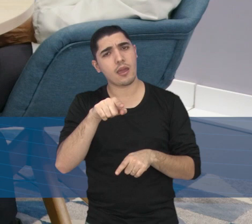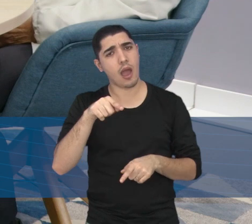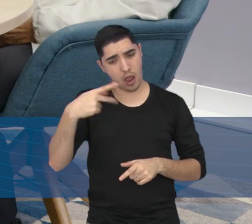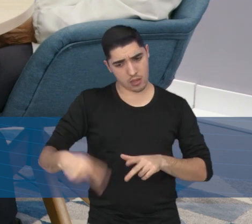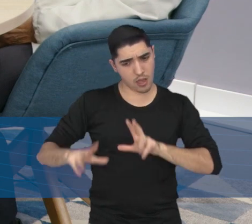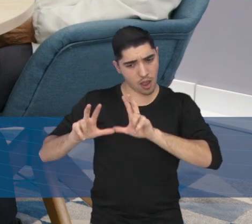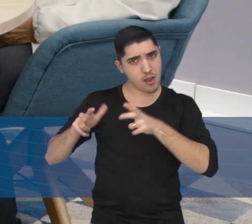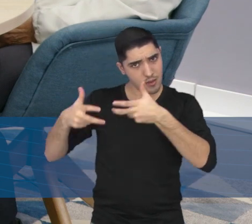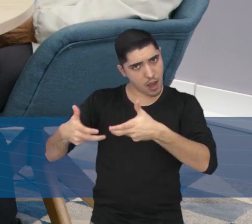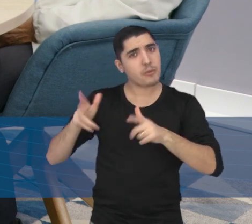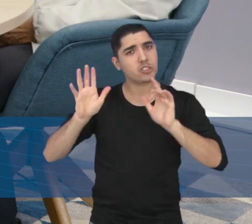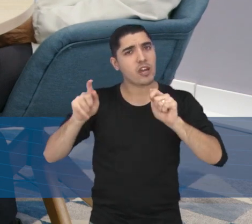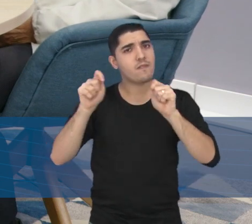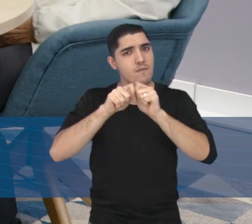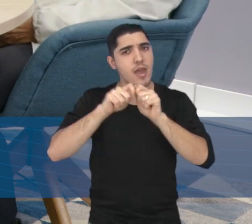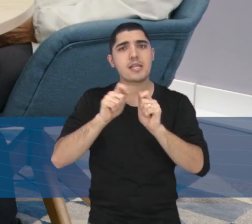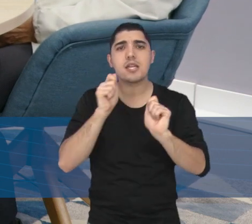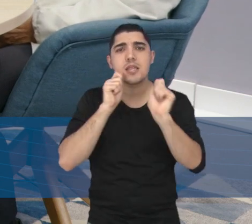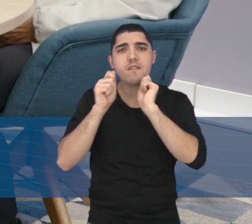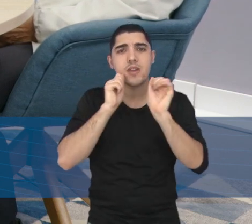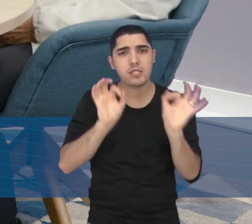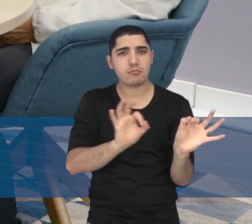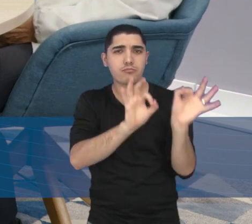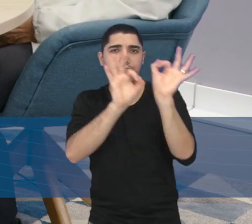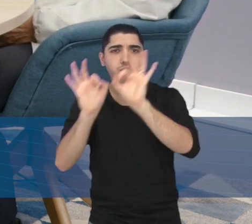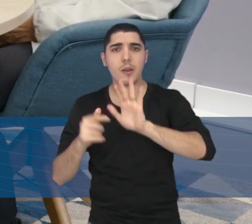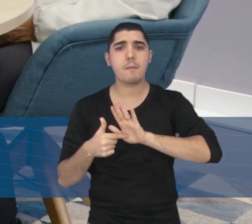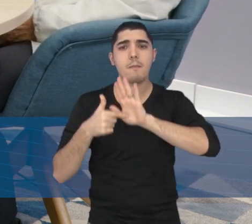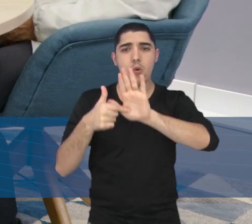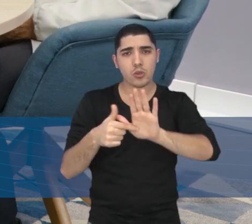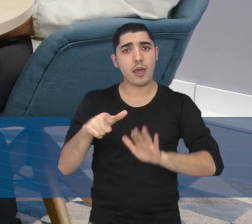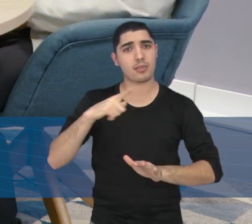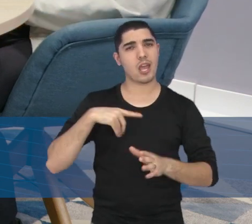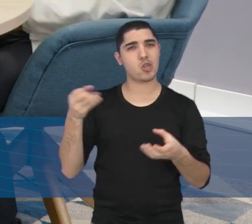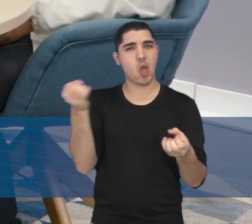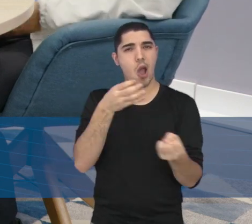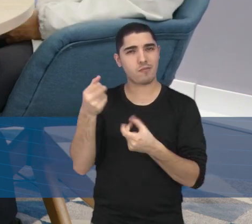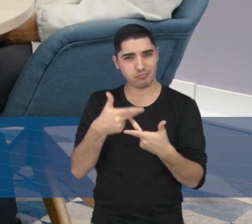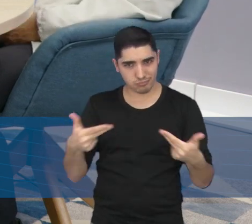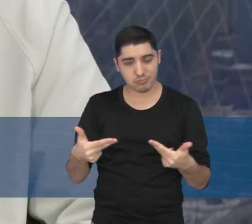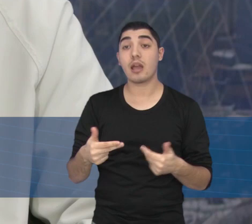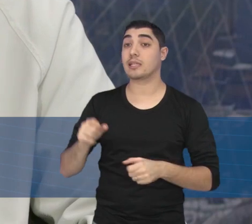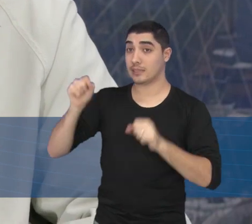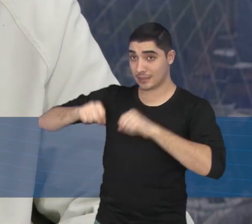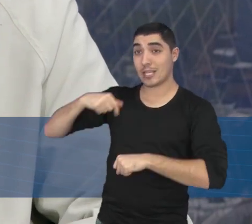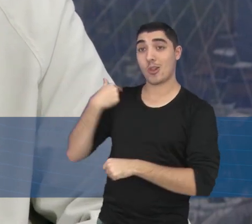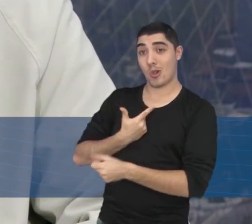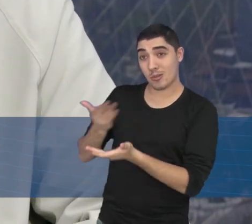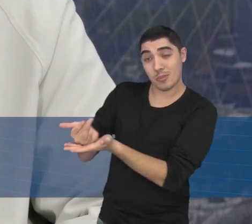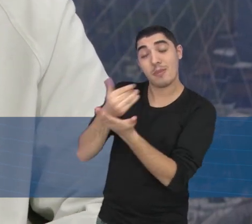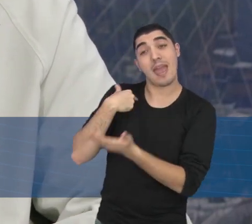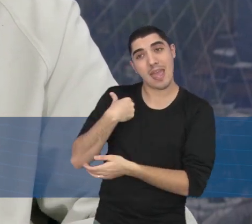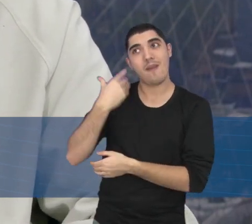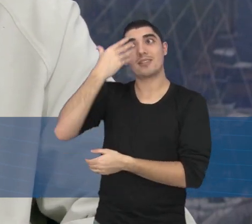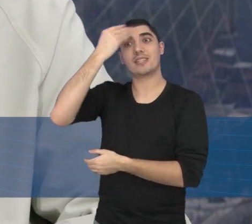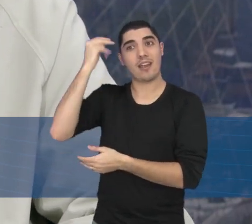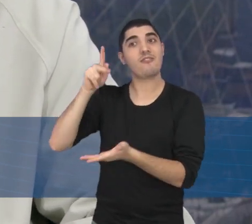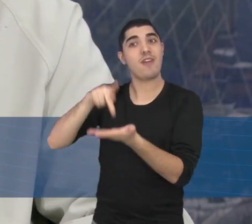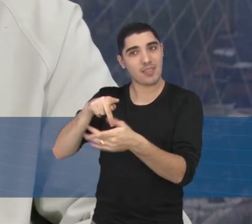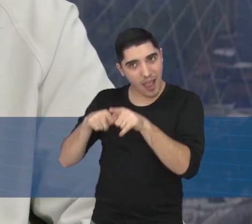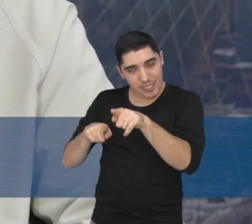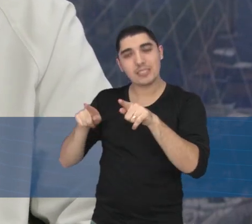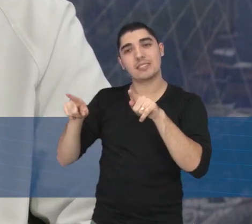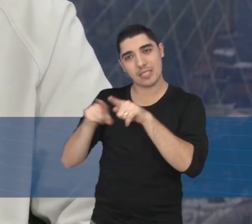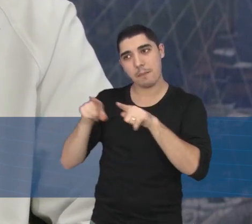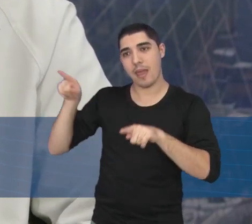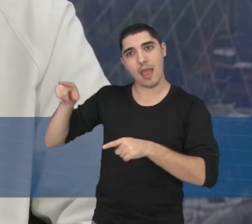pontos. A TV Câmara aí fez uma matéria recentemente, está no canal no YouTube. São esses novos. E a gente também recolhe. Então, eu tinha até esquecido, essa também é uma